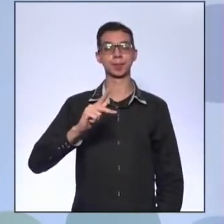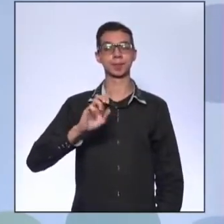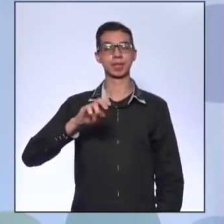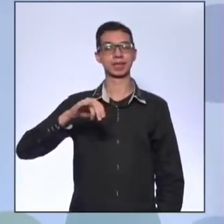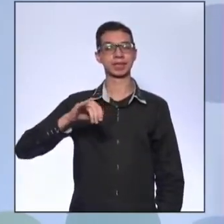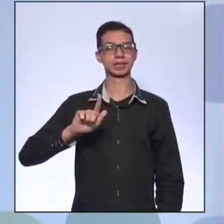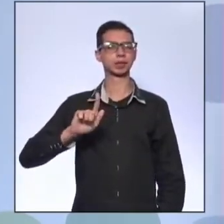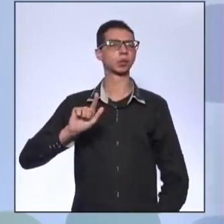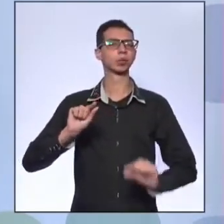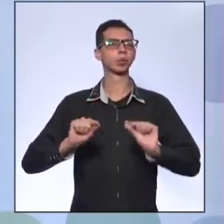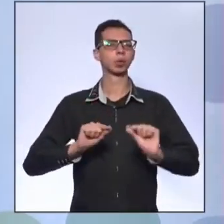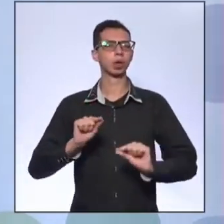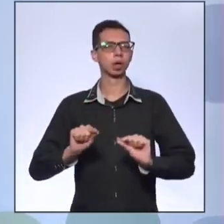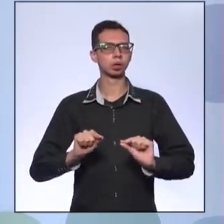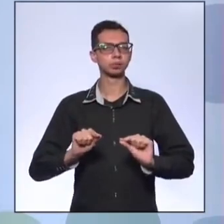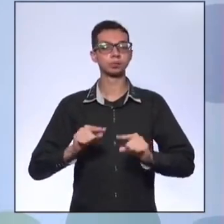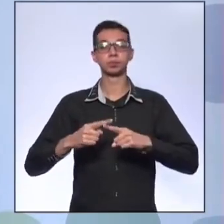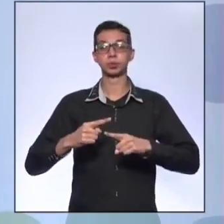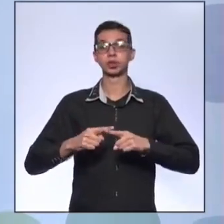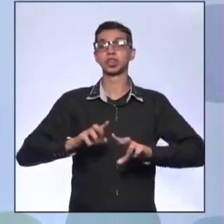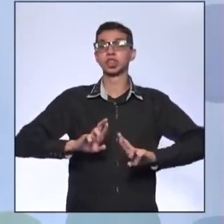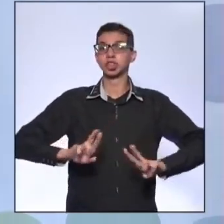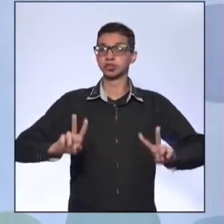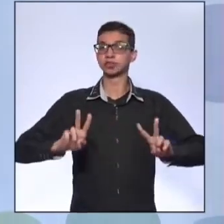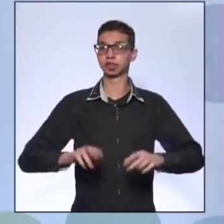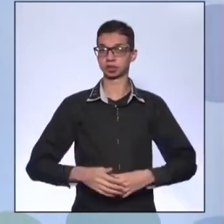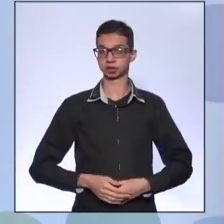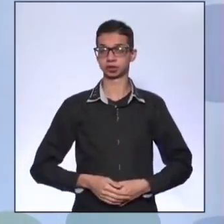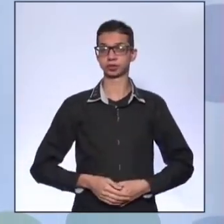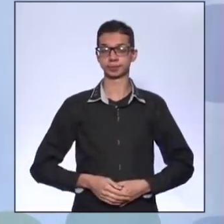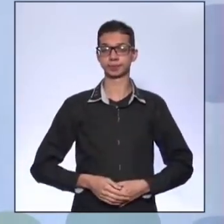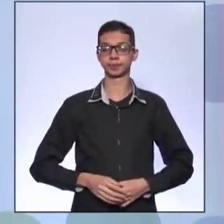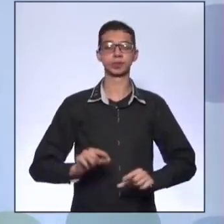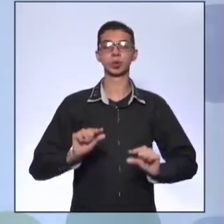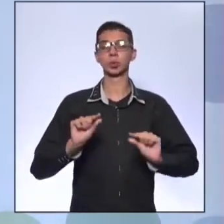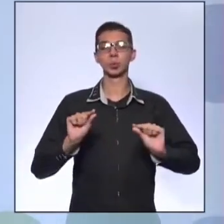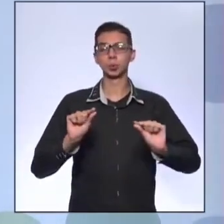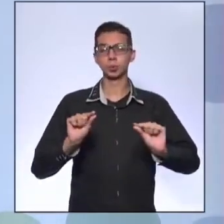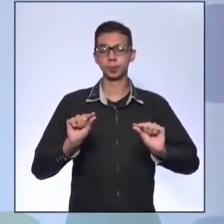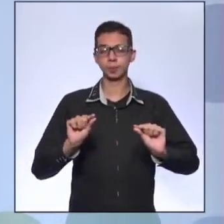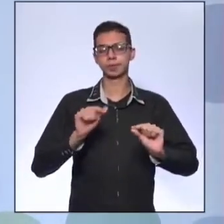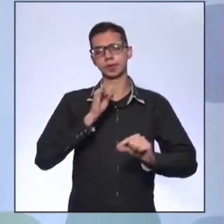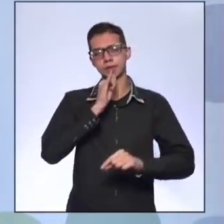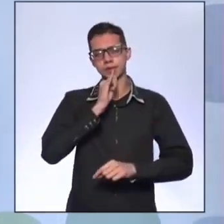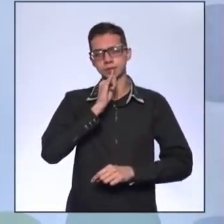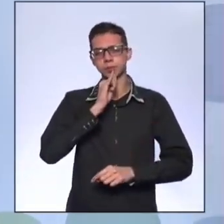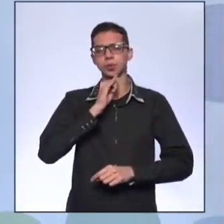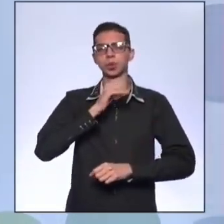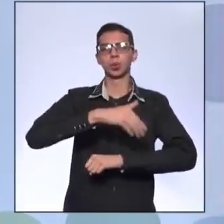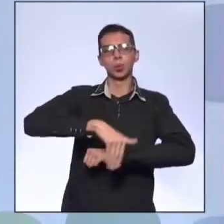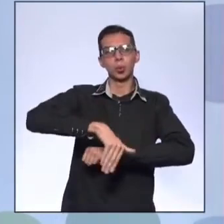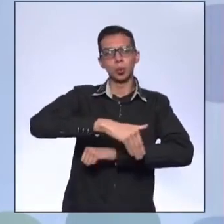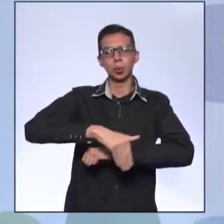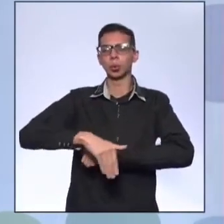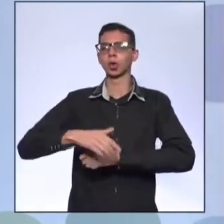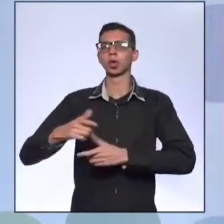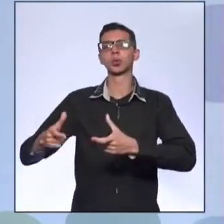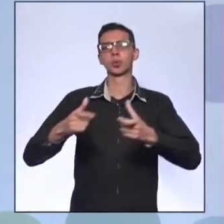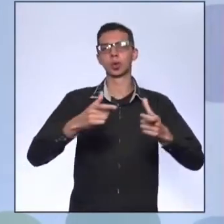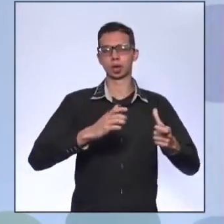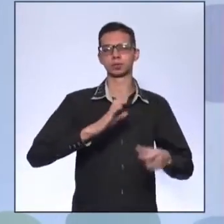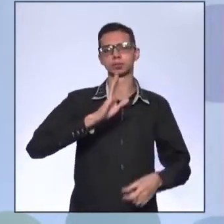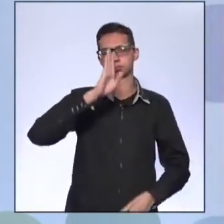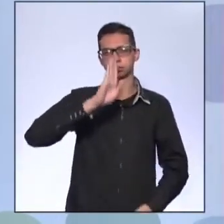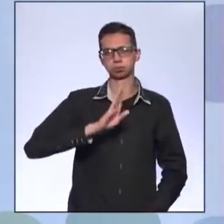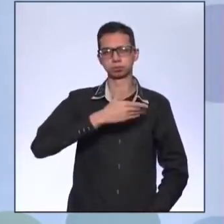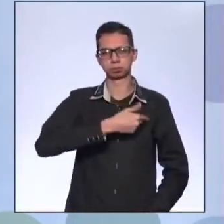O happening, gente, por que ele é bem diferente aí? O happening geralmente ele acontece nas ruas, né, nas praças e locais públicos,